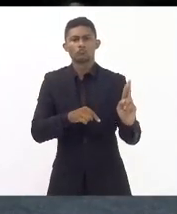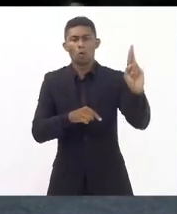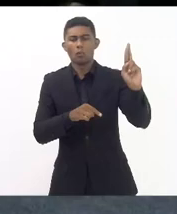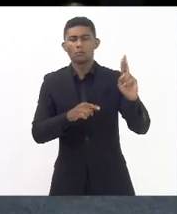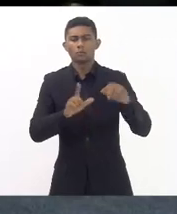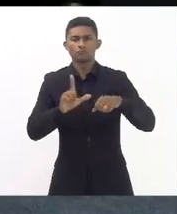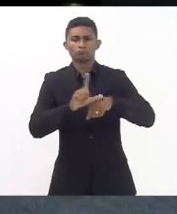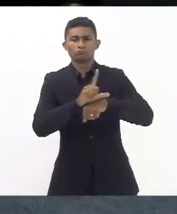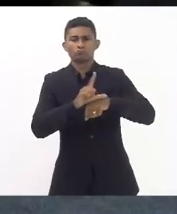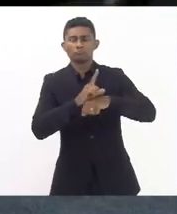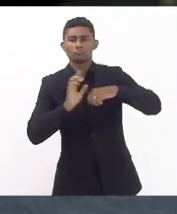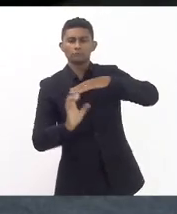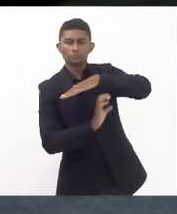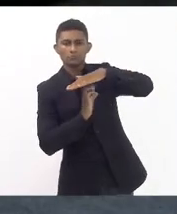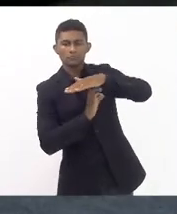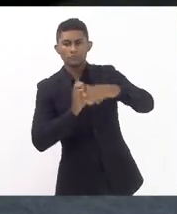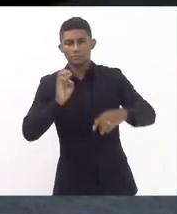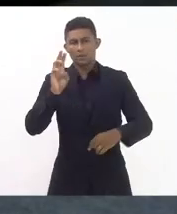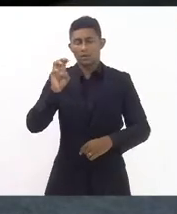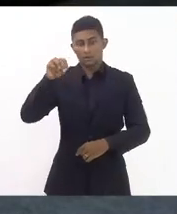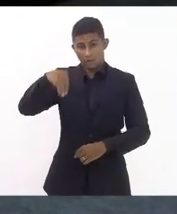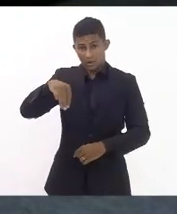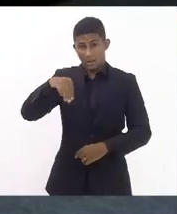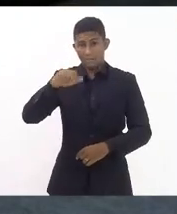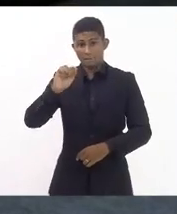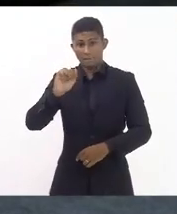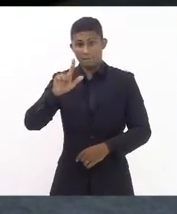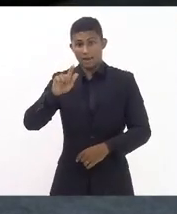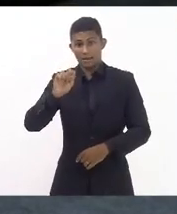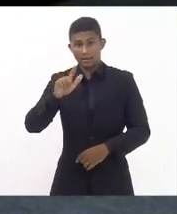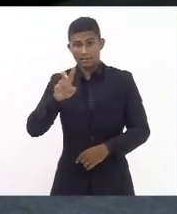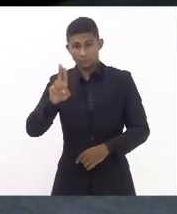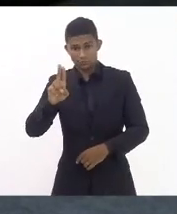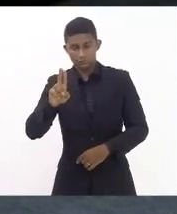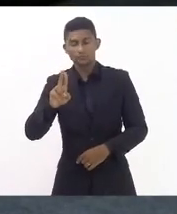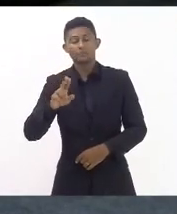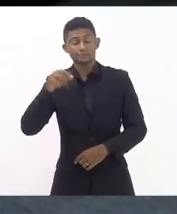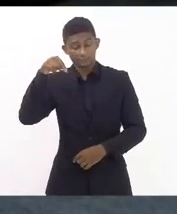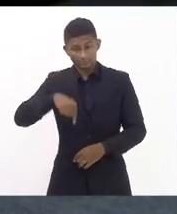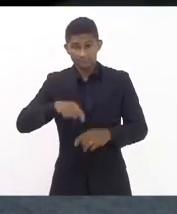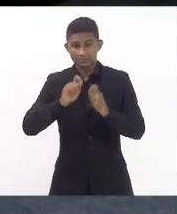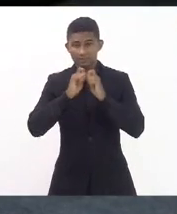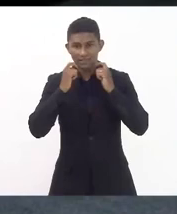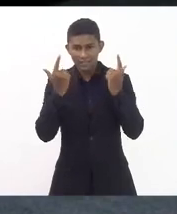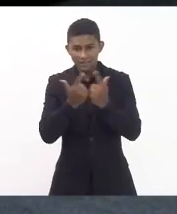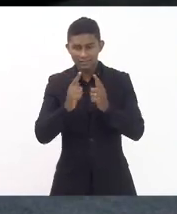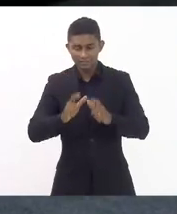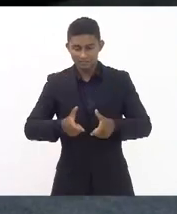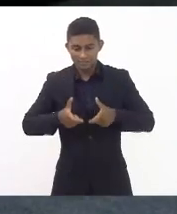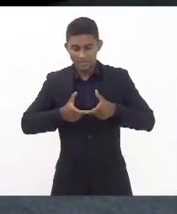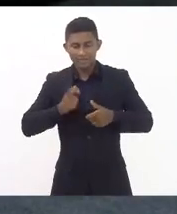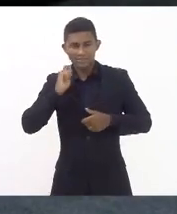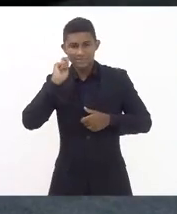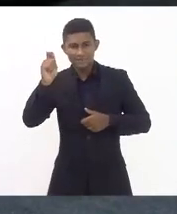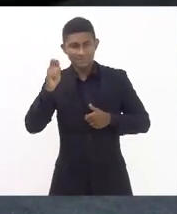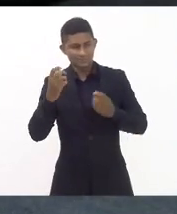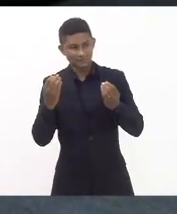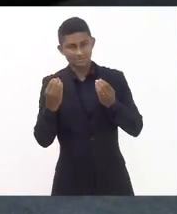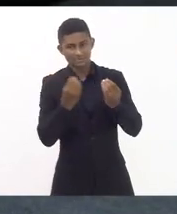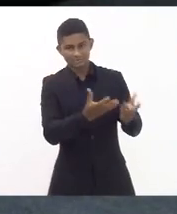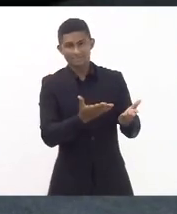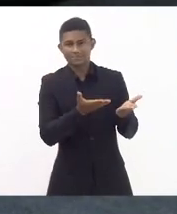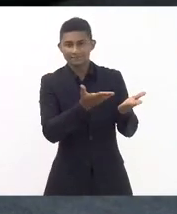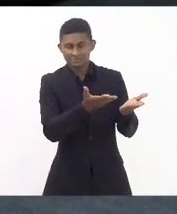Magazine Magalu, e que recebeu aqui na casa a medalha Tiradentes, a